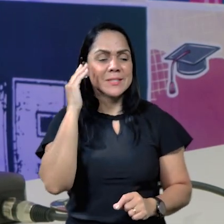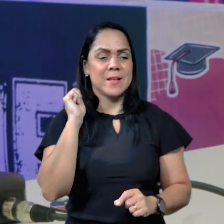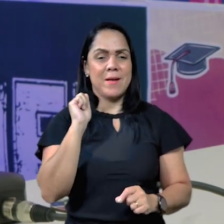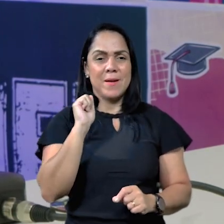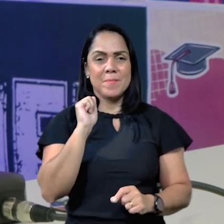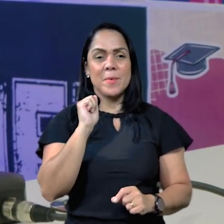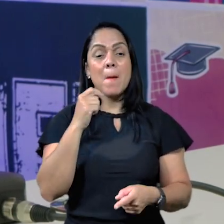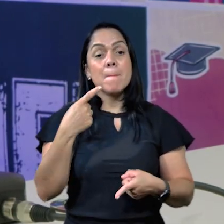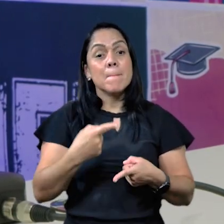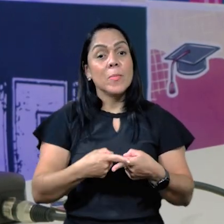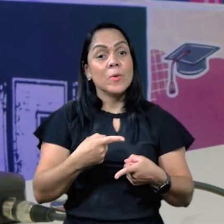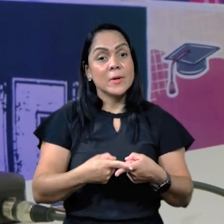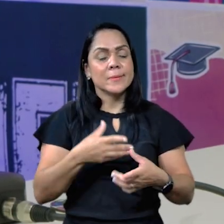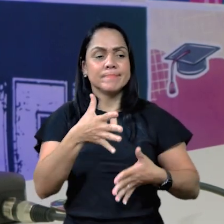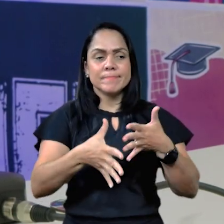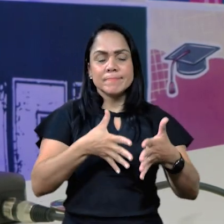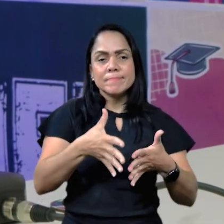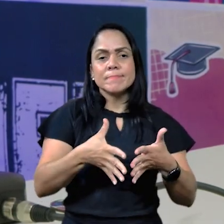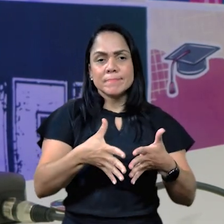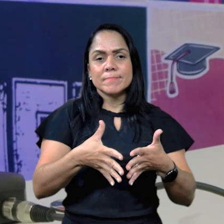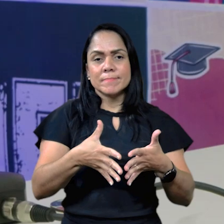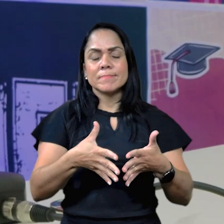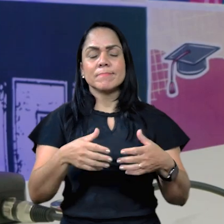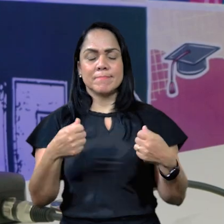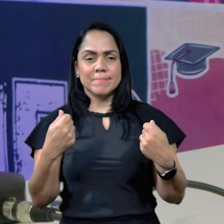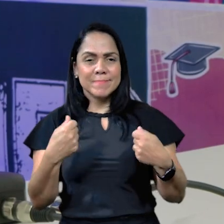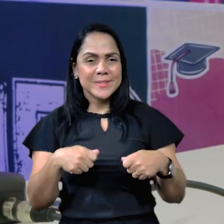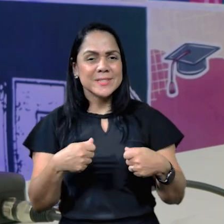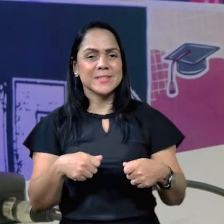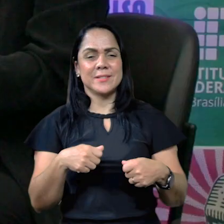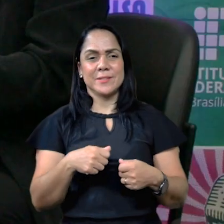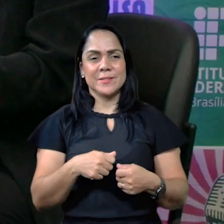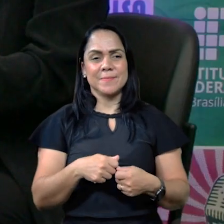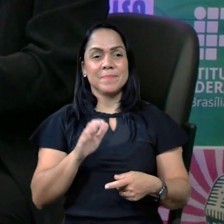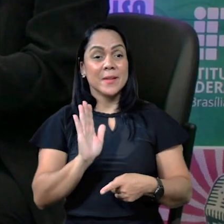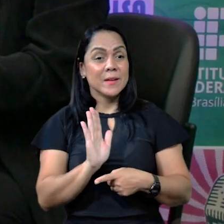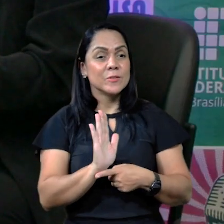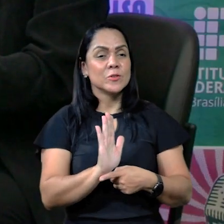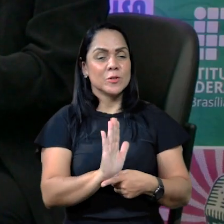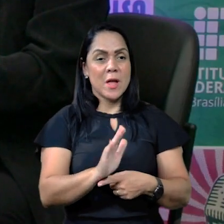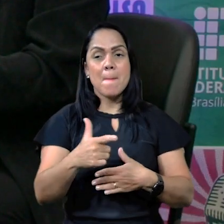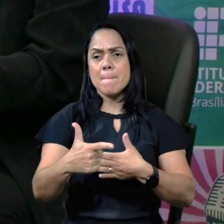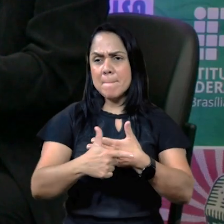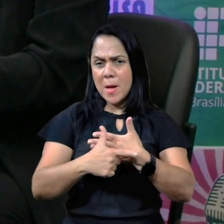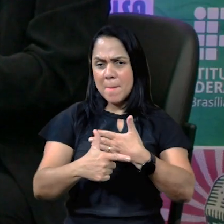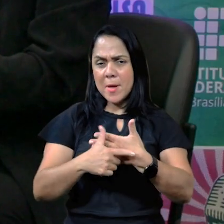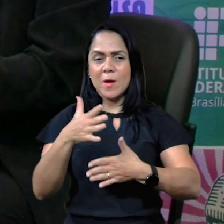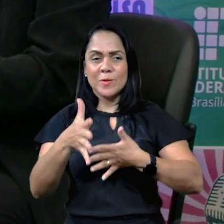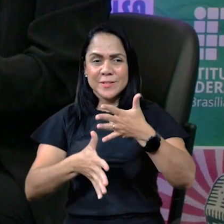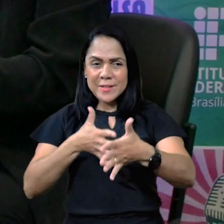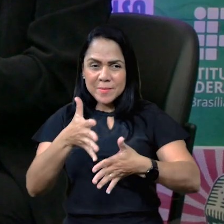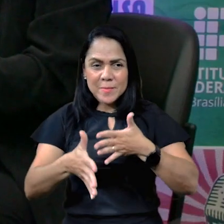só porque eu não queria bater mão, Uhum, entendeu? Então, assim, o meu papel como intérprete não é